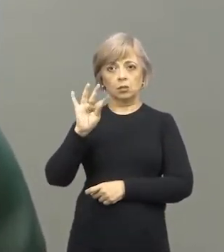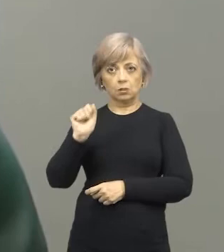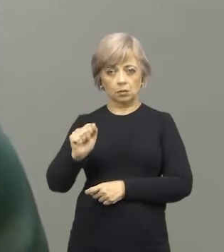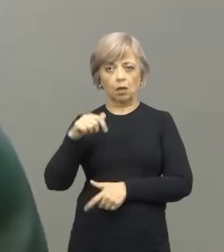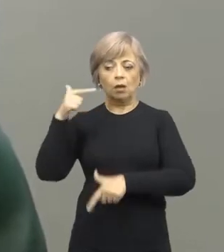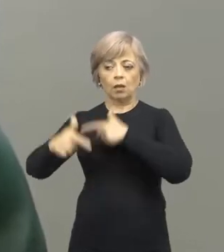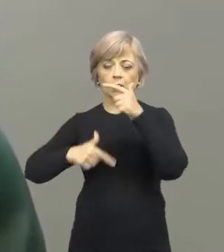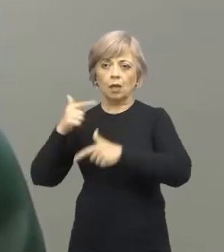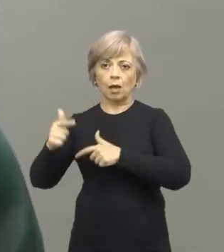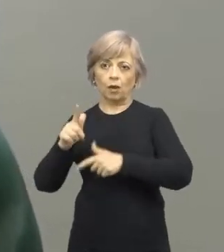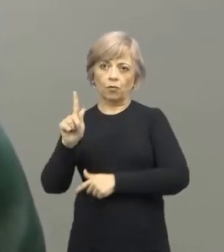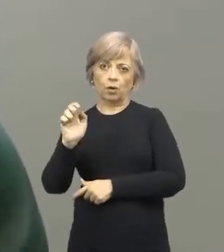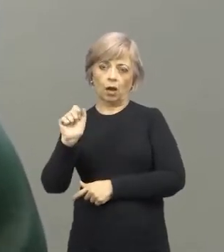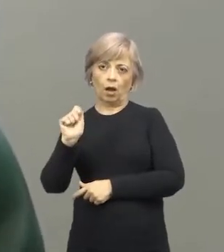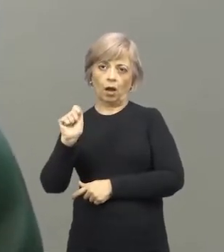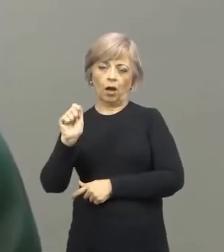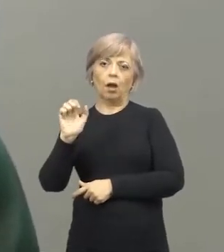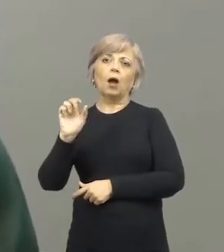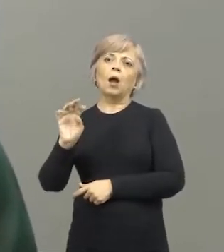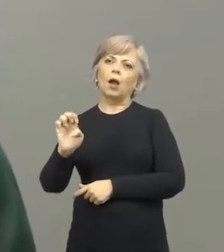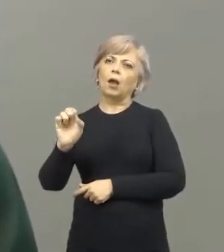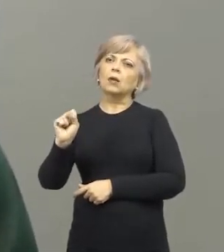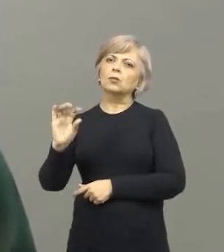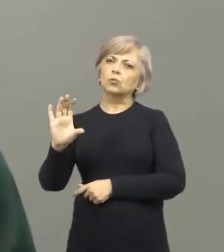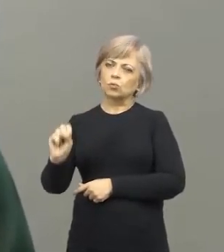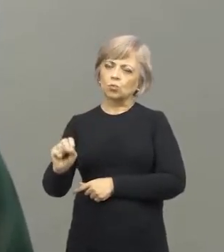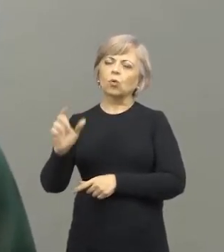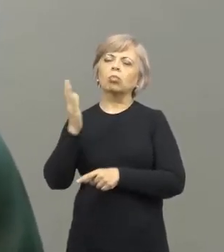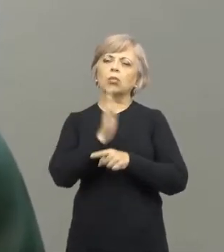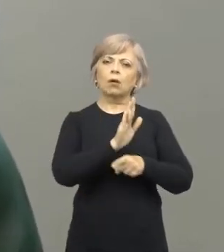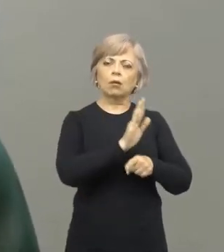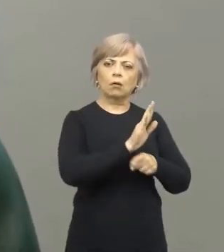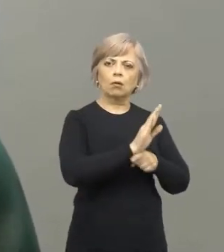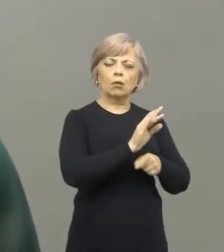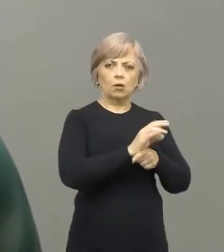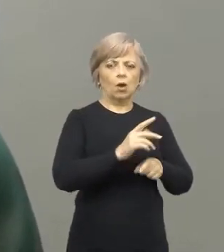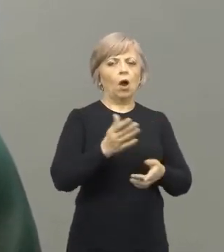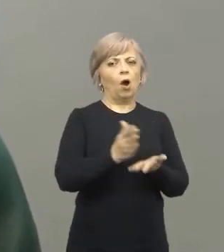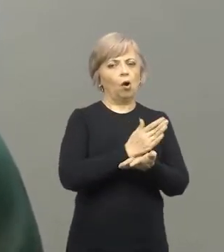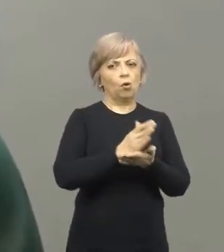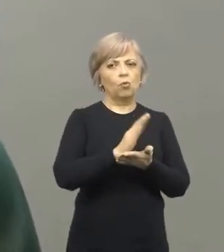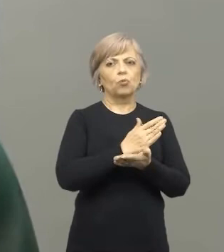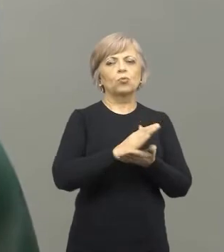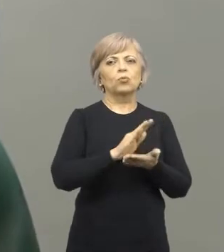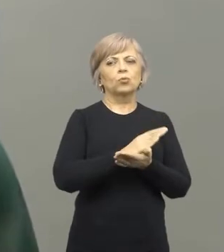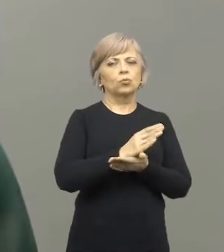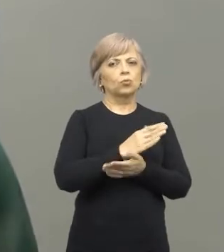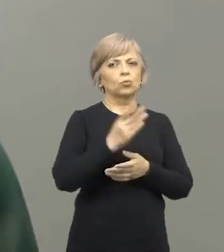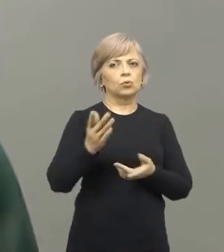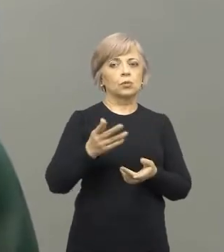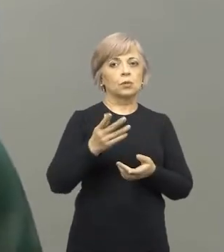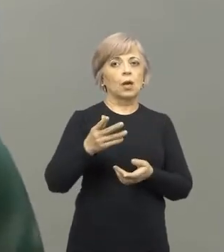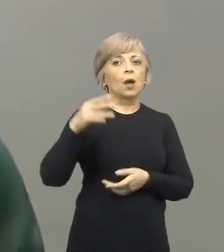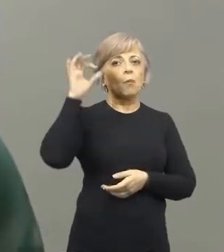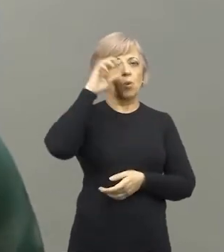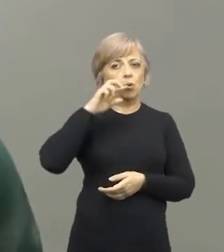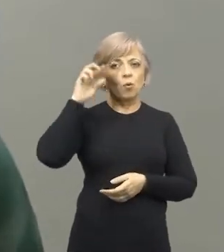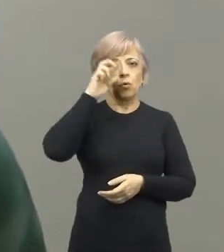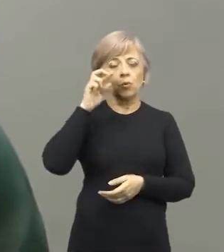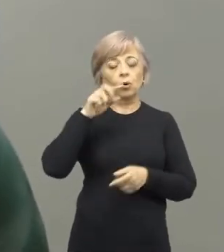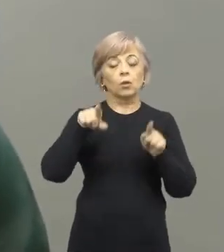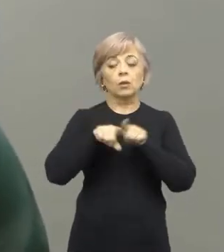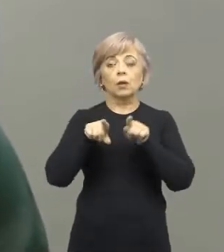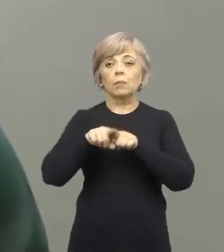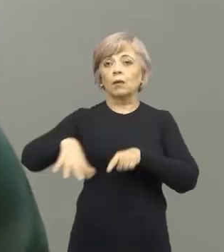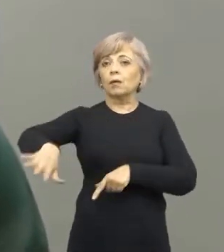nos casos do GAESP, mas também tem auxiliado alguns promotores, também na área de investigação penal principalmente,